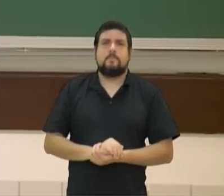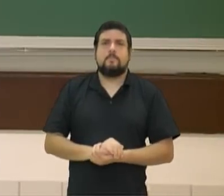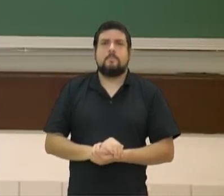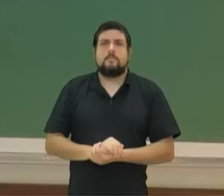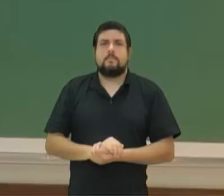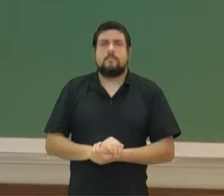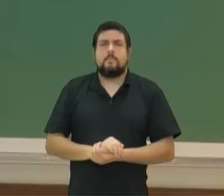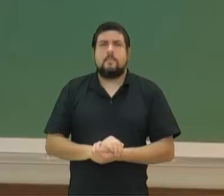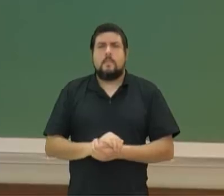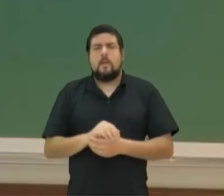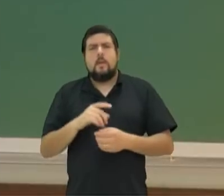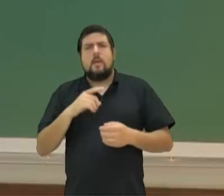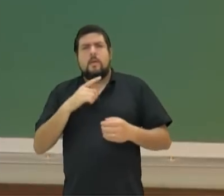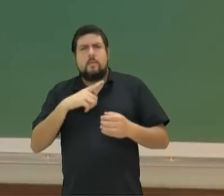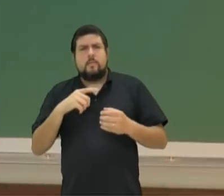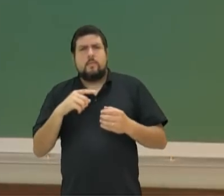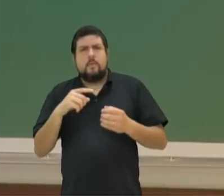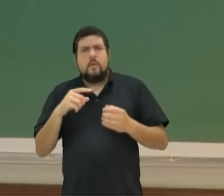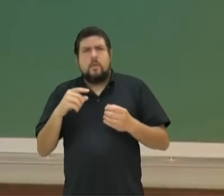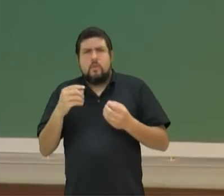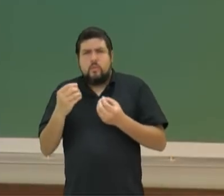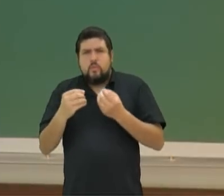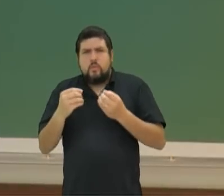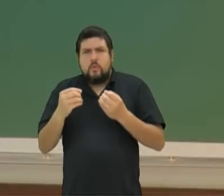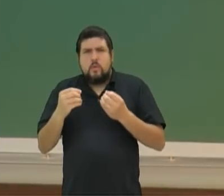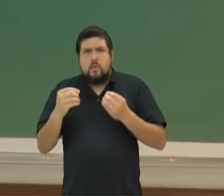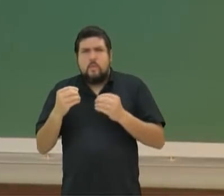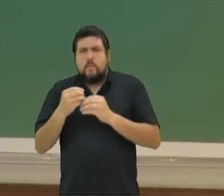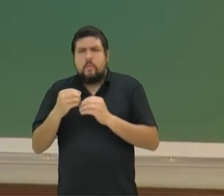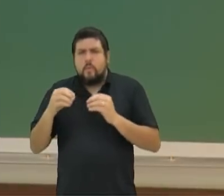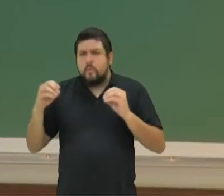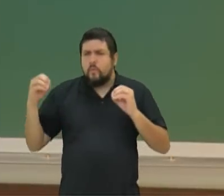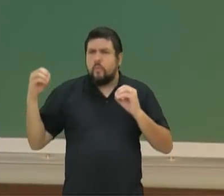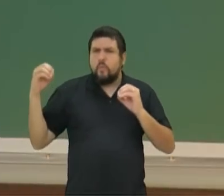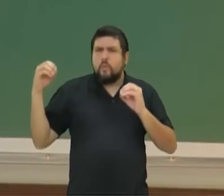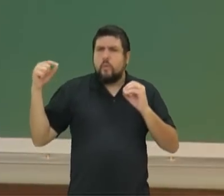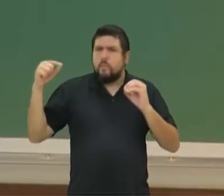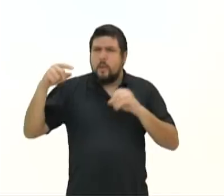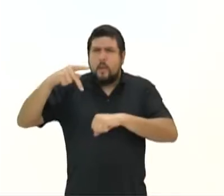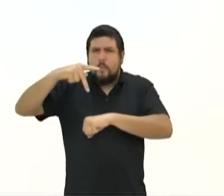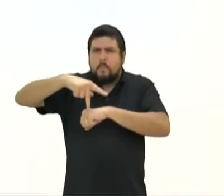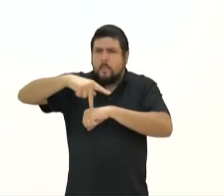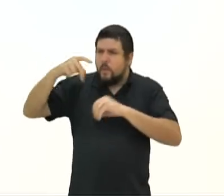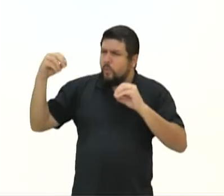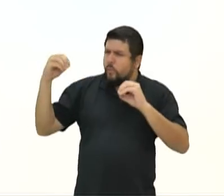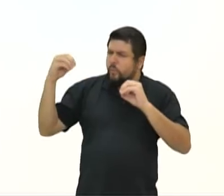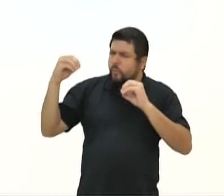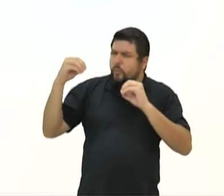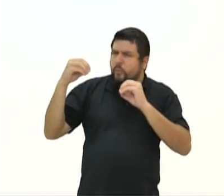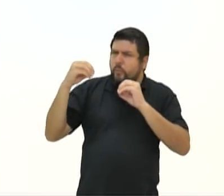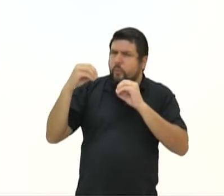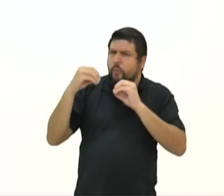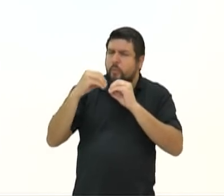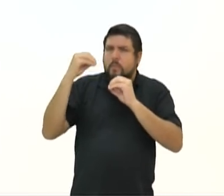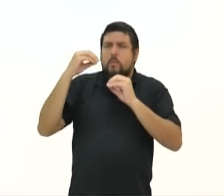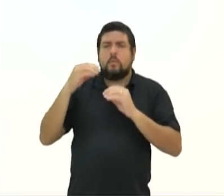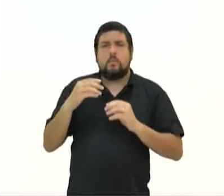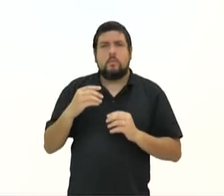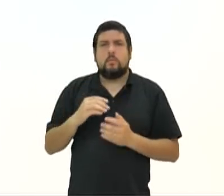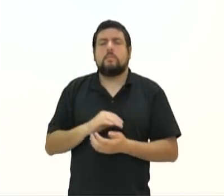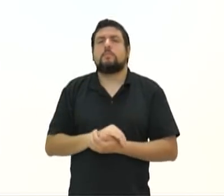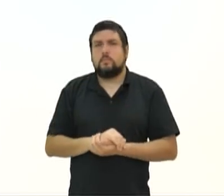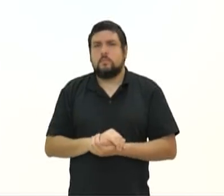Asteroides tiveram grande importância na formação da Terra. E aí eu trouxe esse gifzinho para te explicar um detalhe.